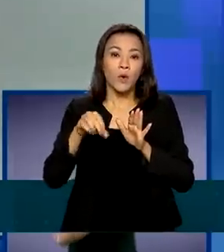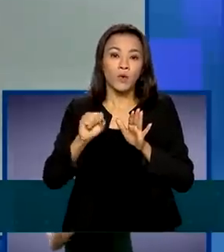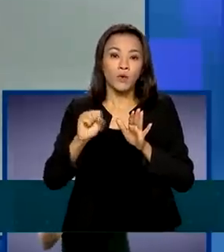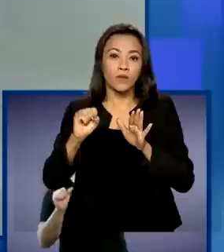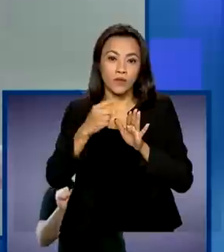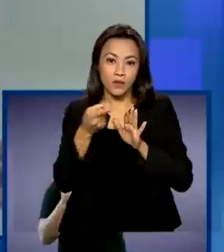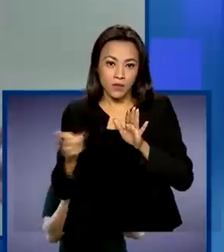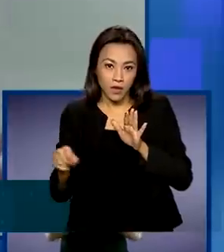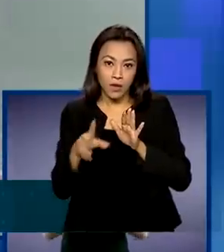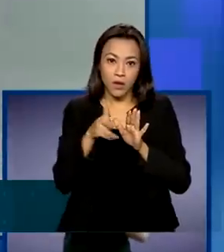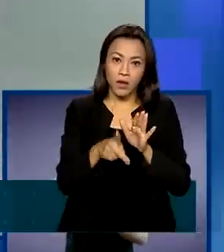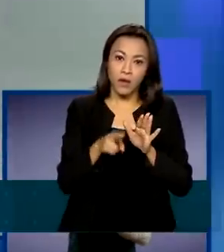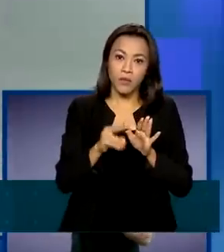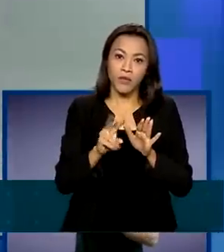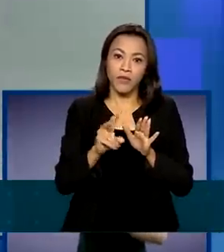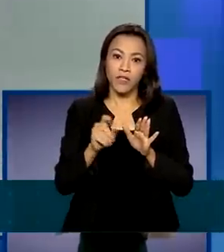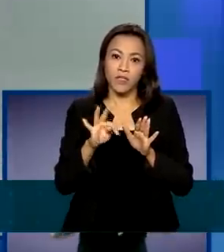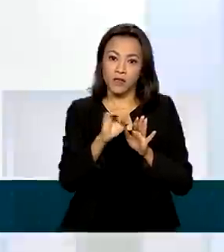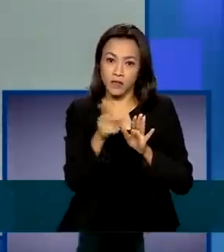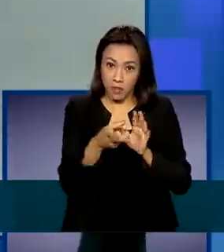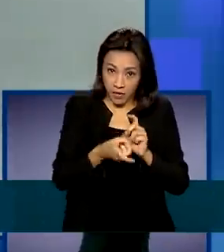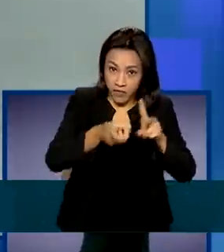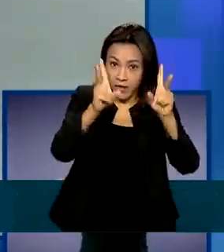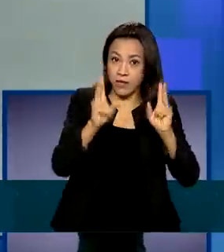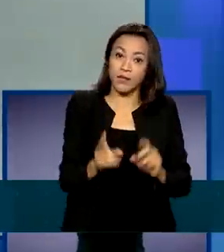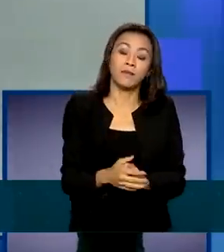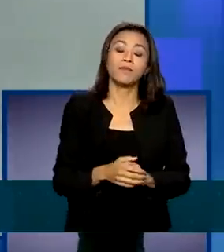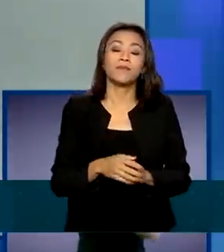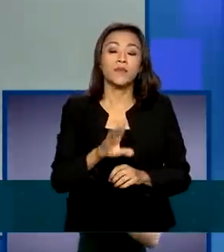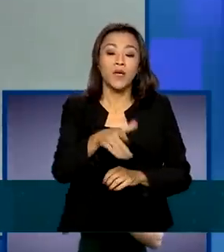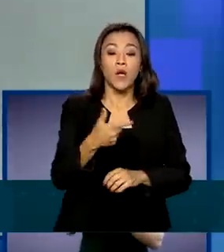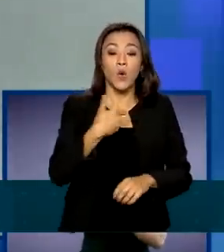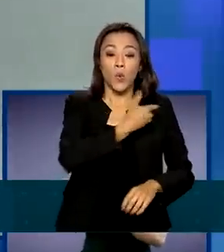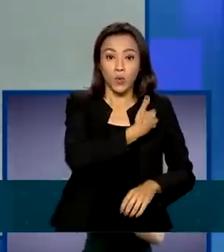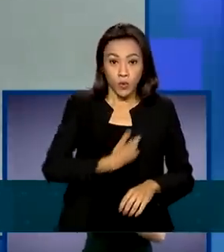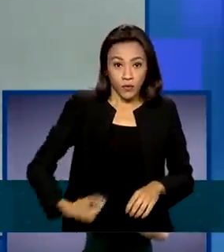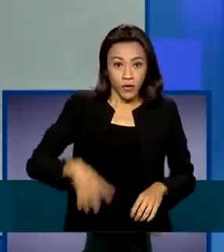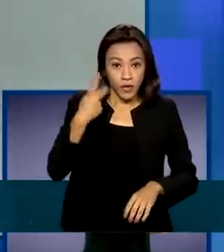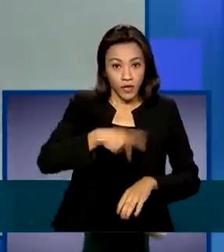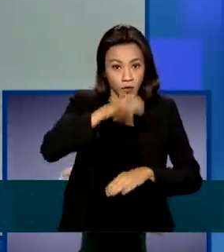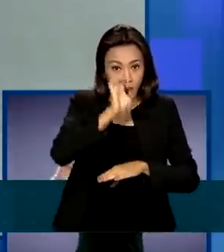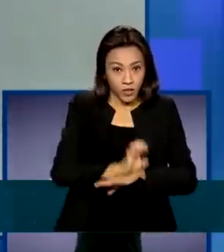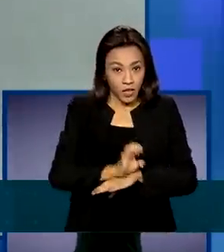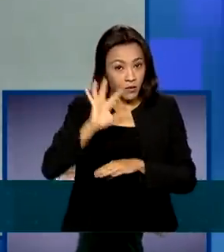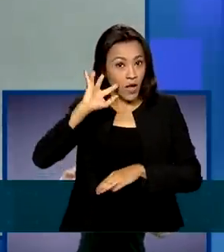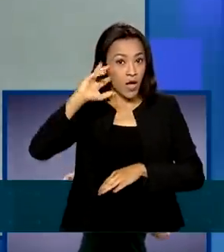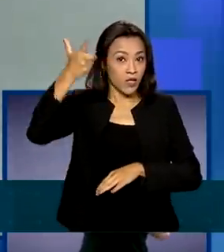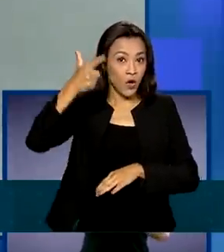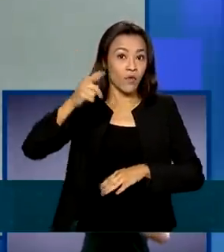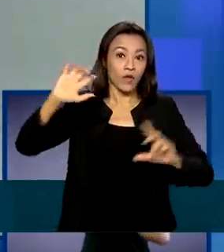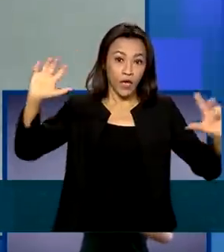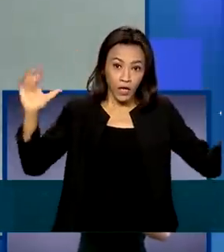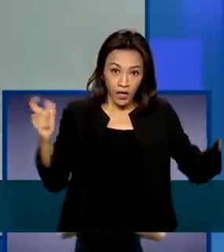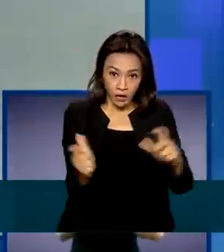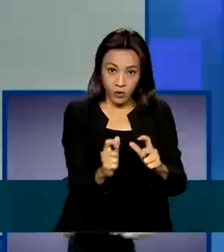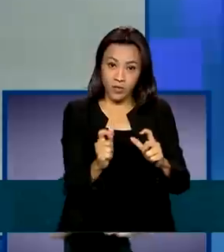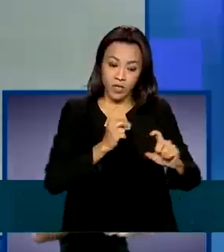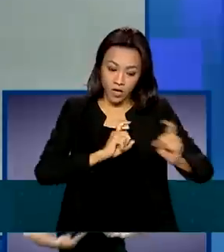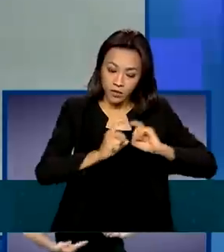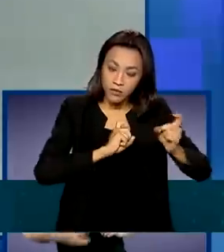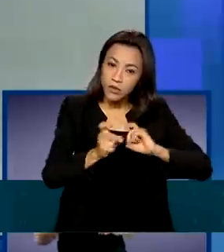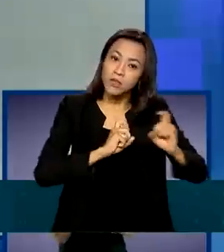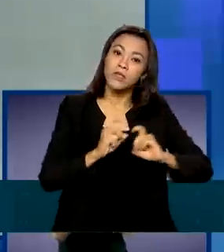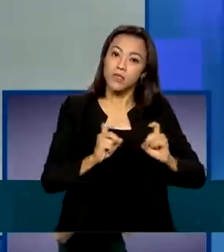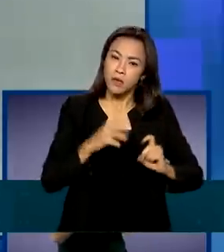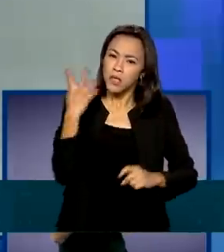E pedimos também não só pra alguém Federal mas também os estados quando estado toma decisão de reduzir o seu tamanho e o governo Rio Grande do Sul vem fazendo isso de